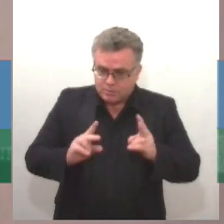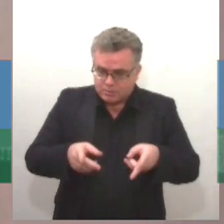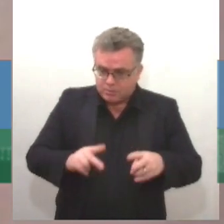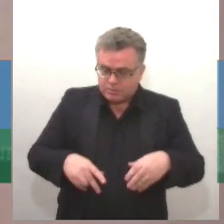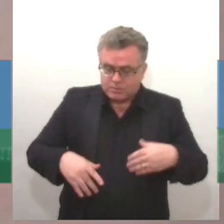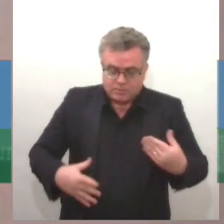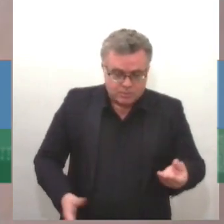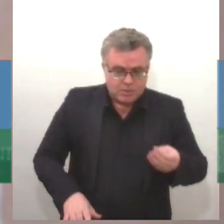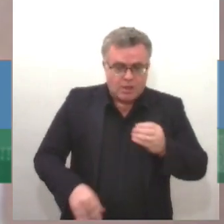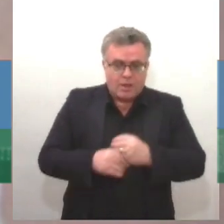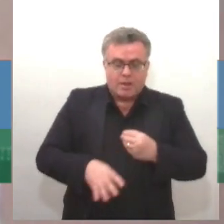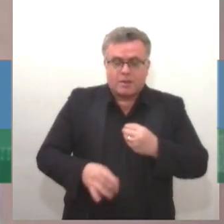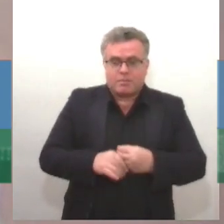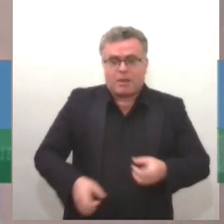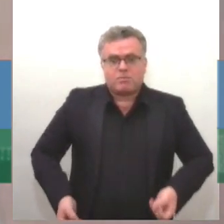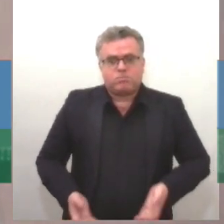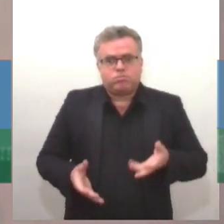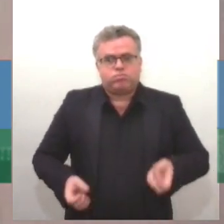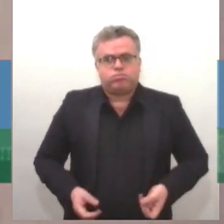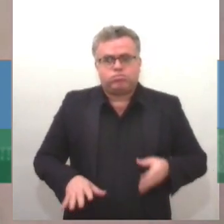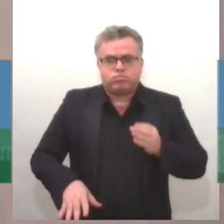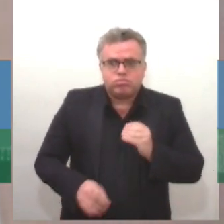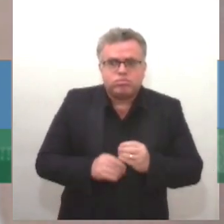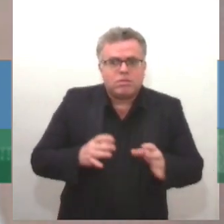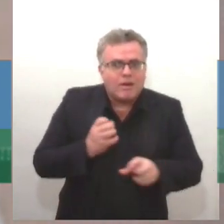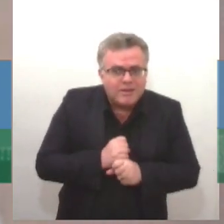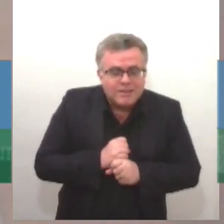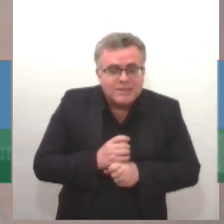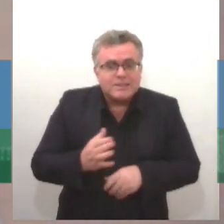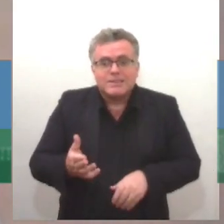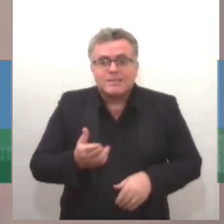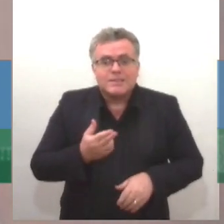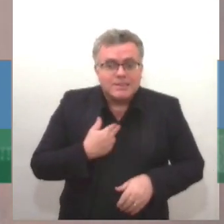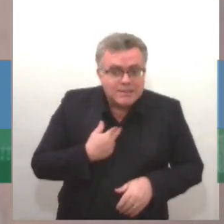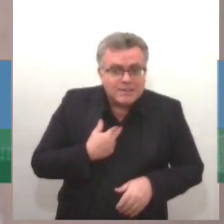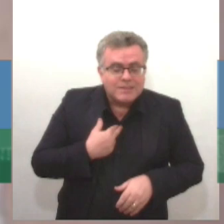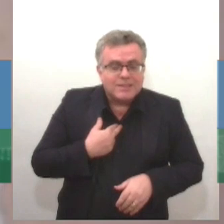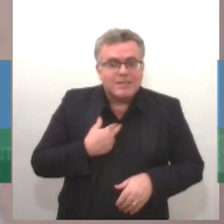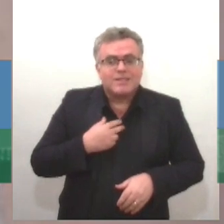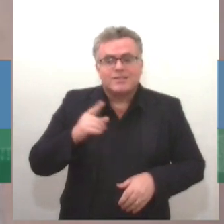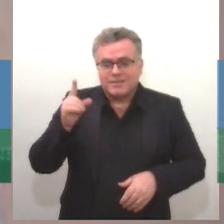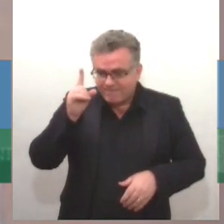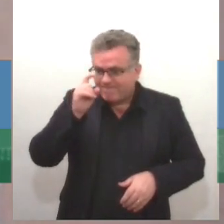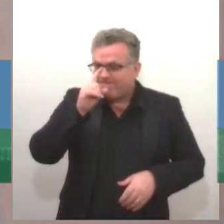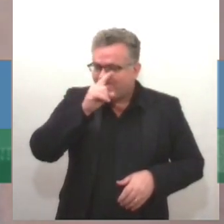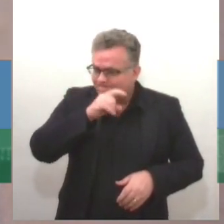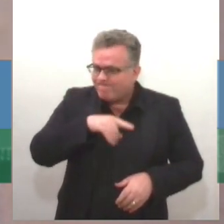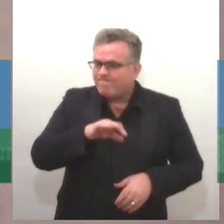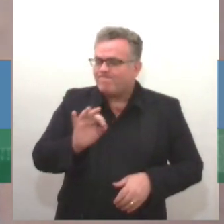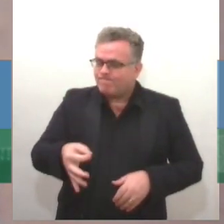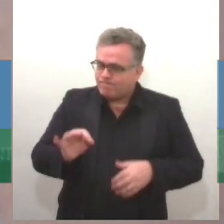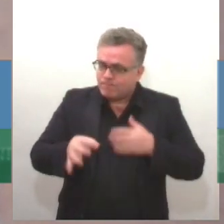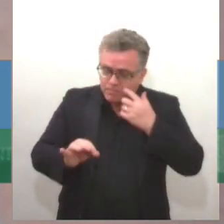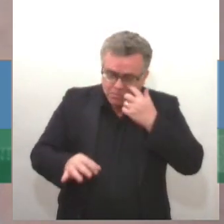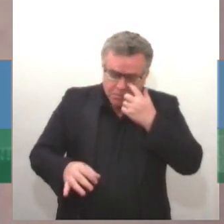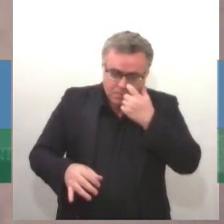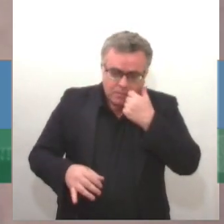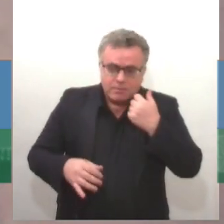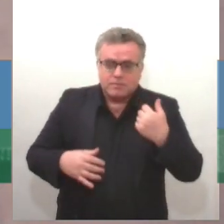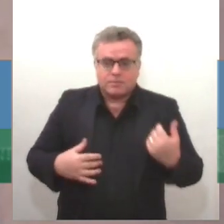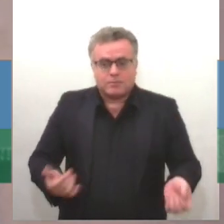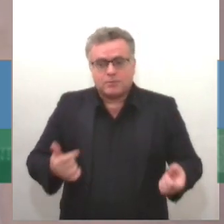pessoal fora dessa conta, né, vai certamente comprometer a prestação de serviços